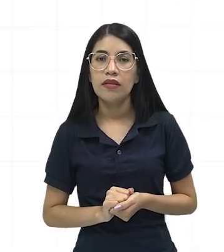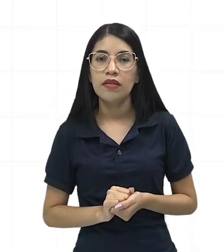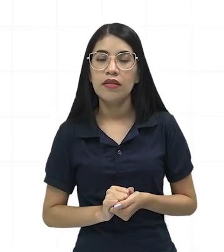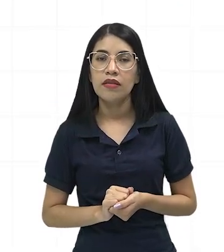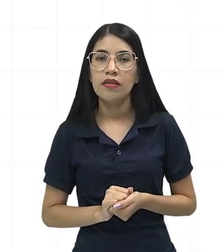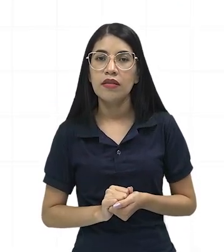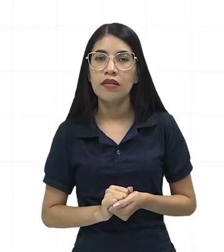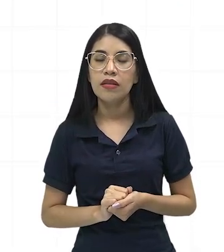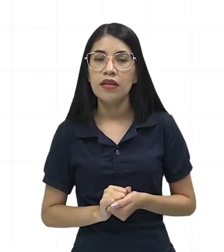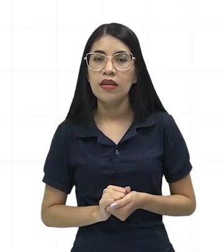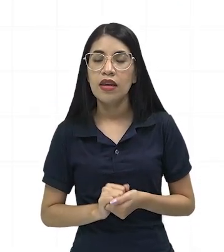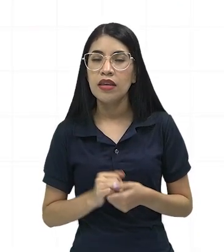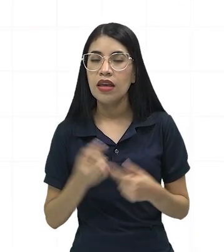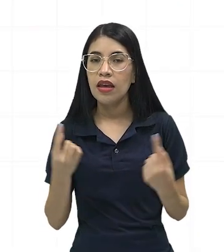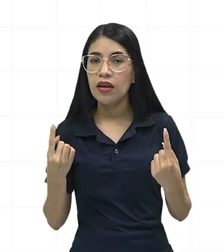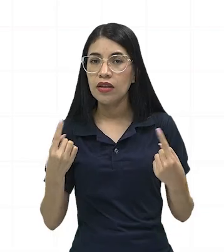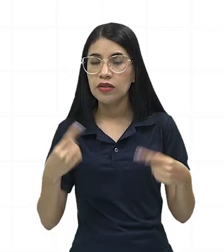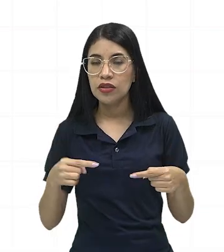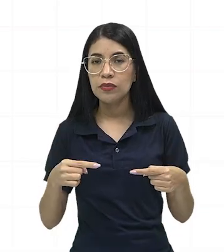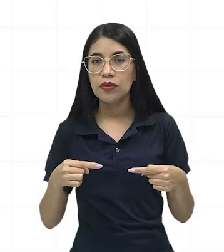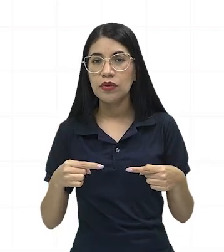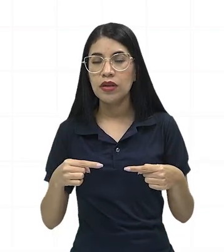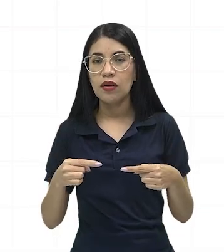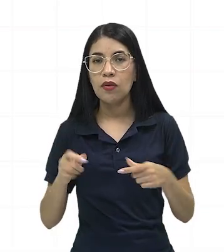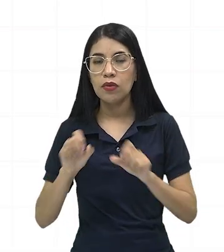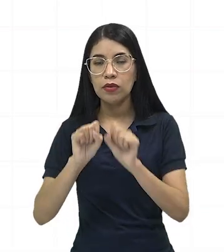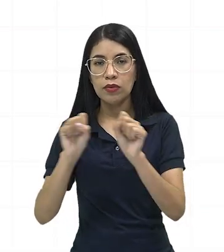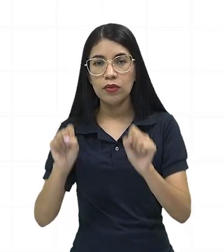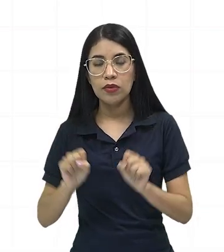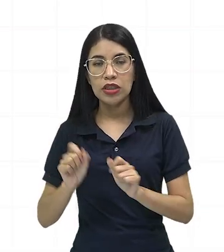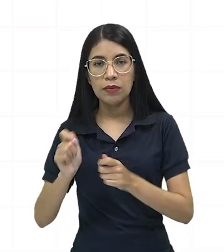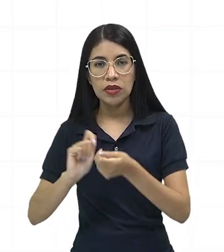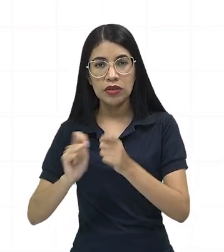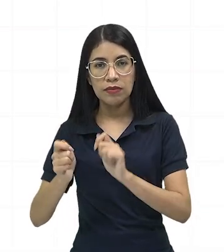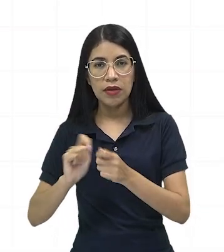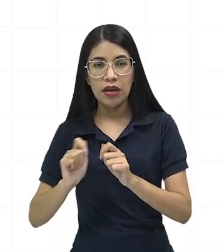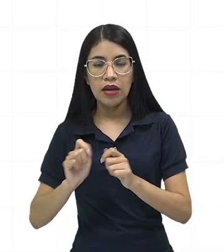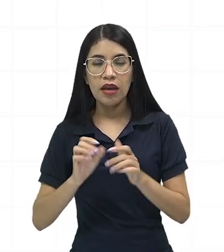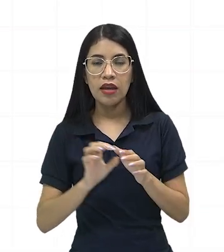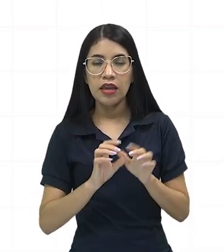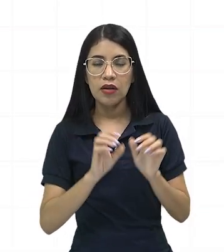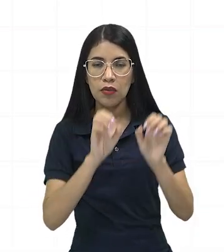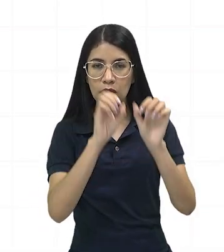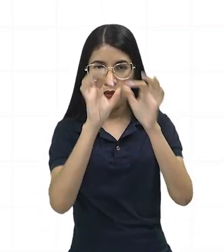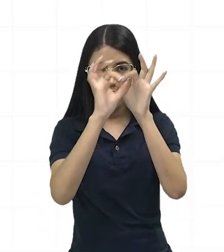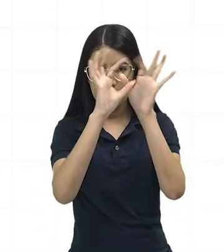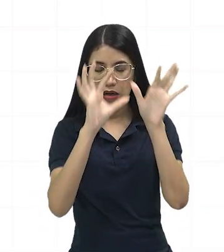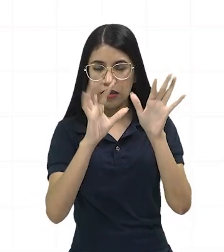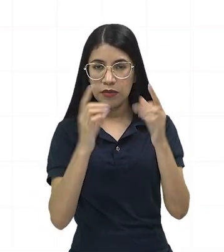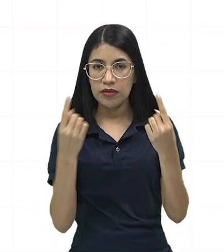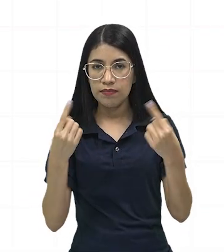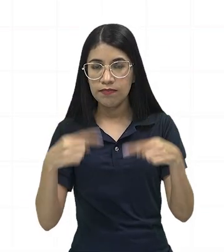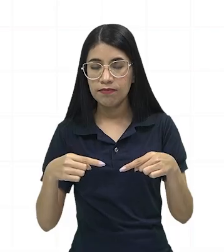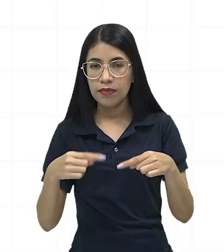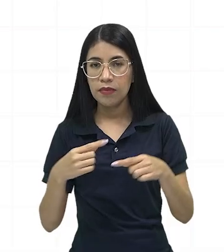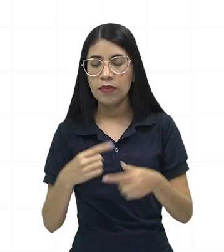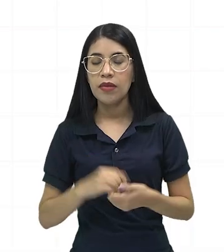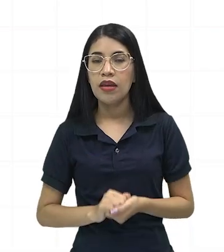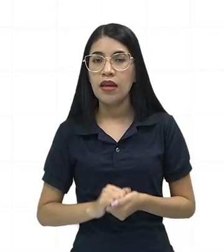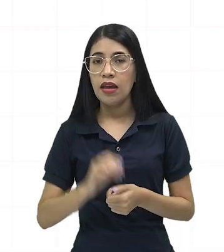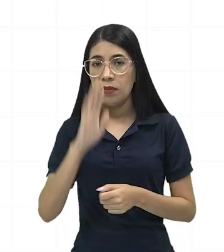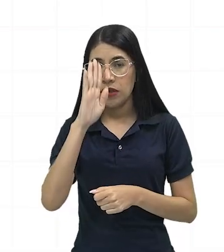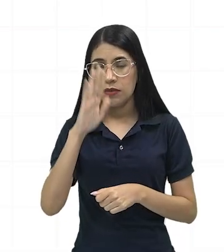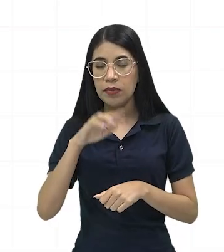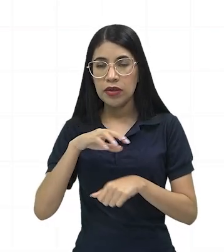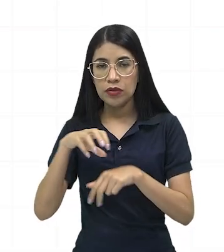bater de frente com o mercantilismo, né, que é uma prática que vai ser muito própria dos estados